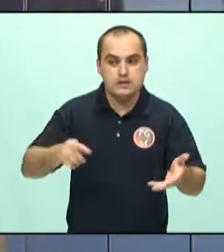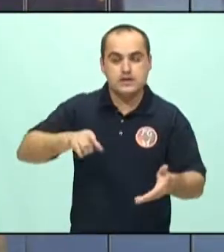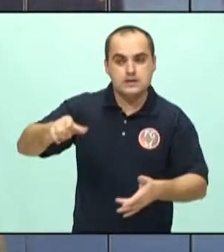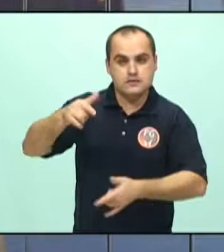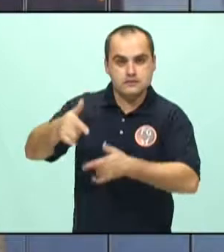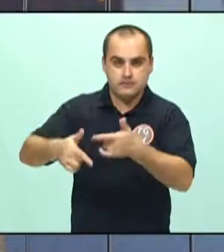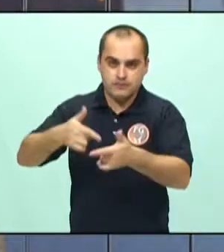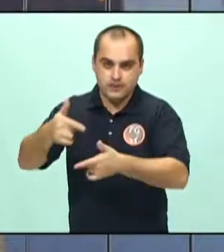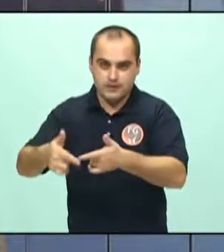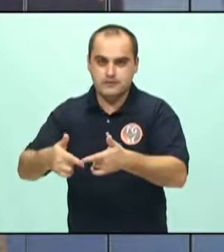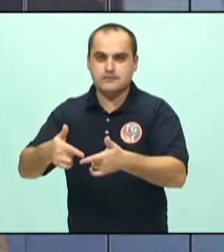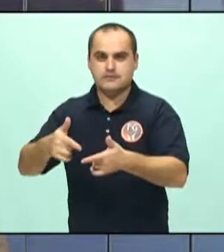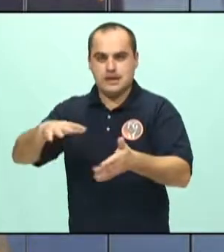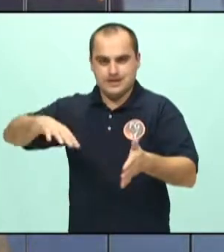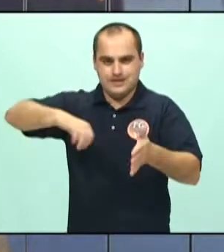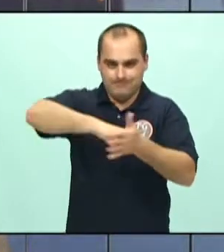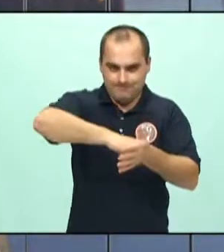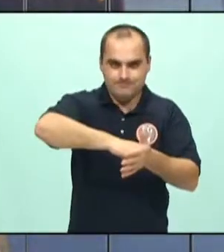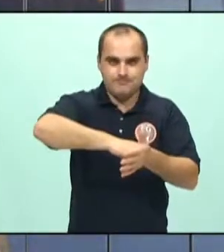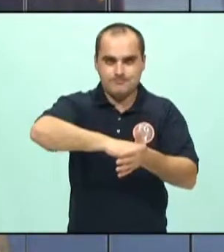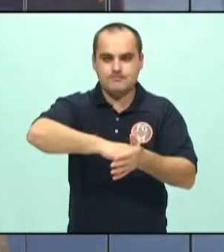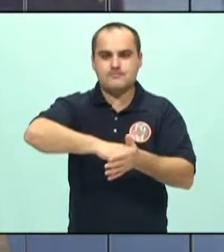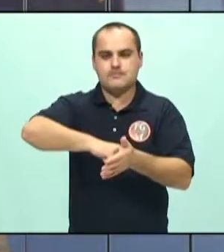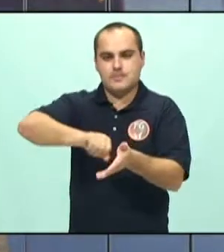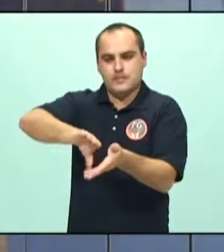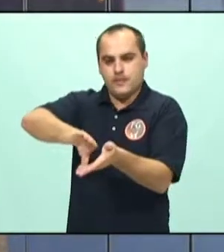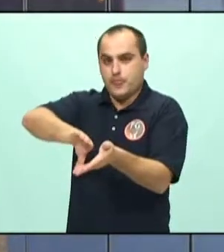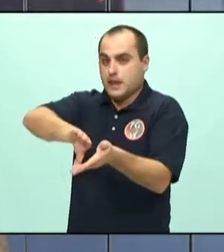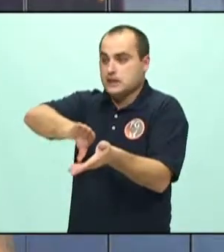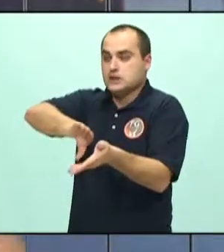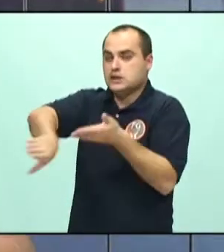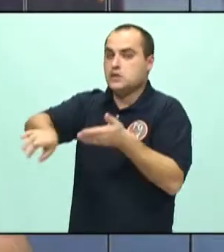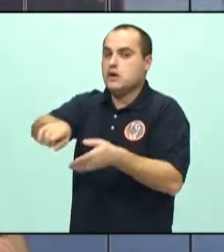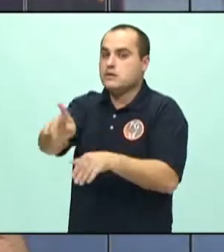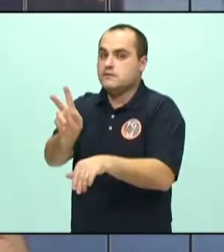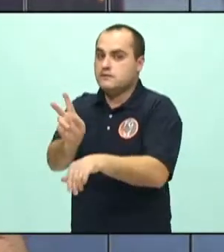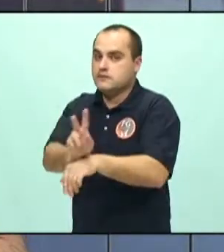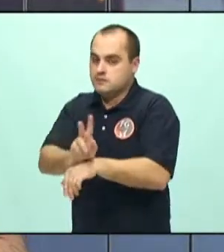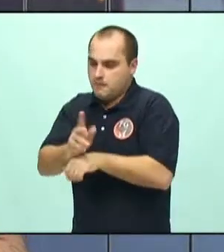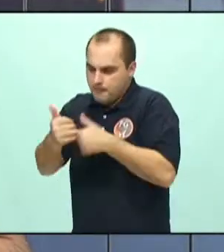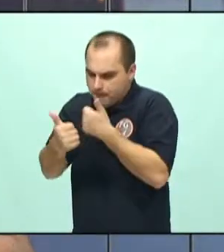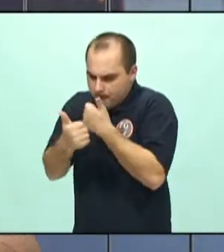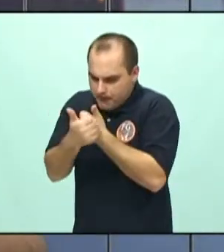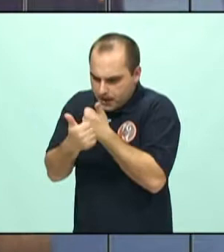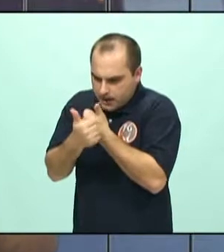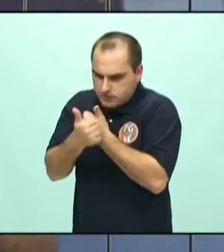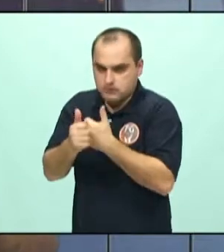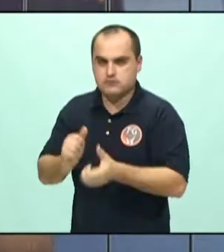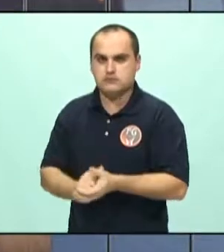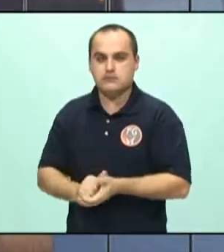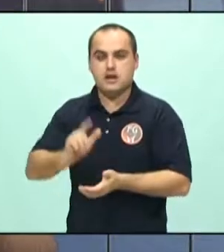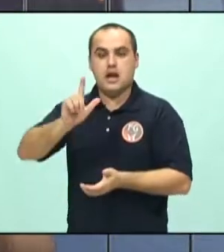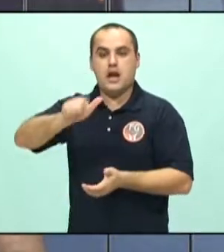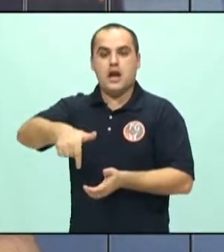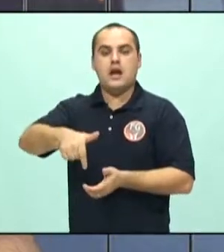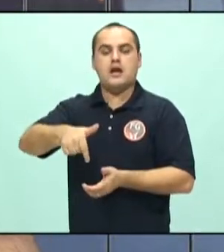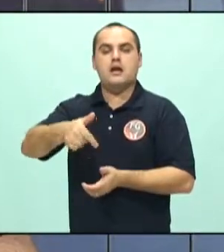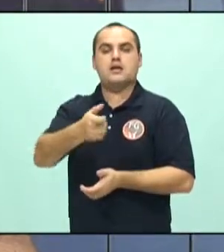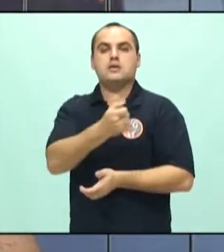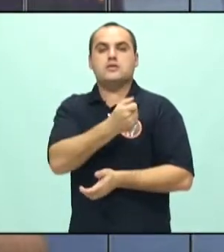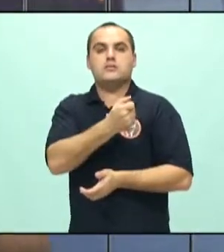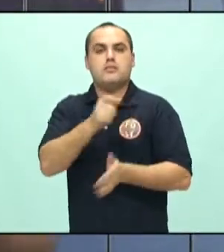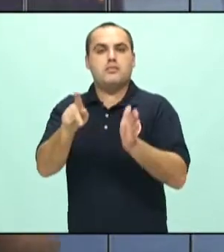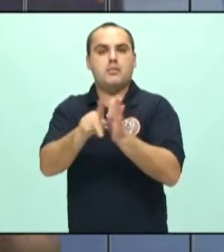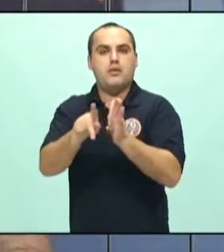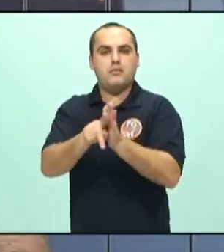após esse acidente, ele foi retirado, essa fiscalização de próximo do equipamento, é colocado em cima da carreta, adaptada para